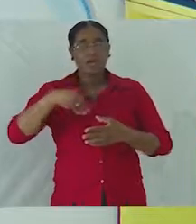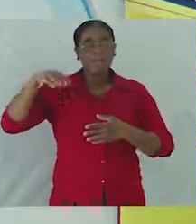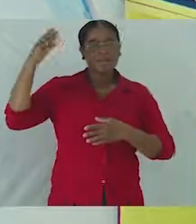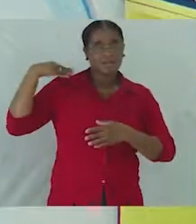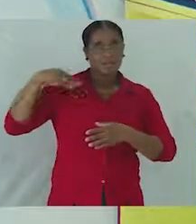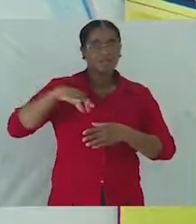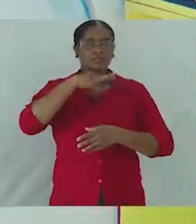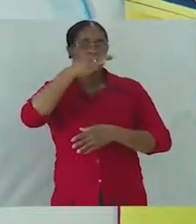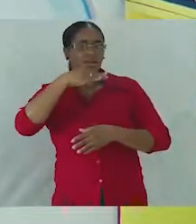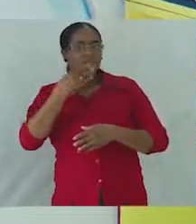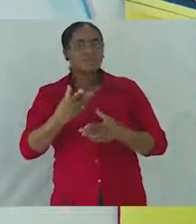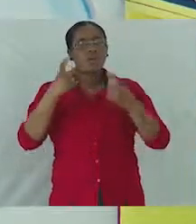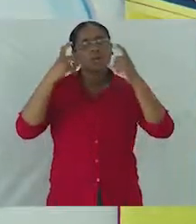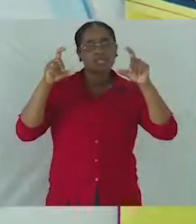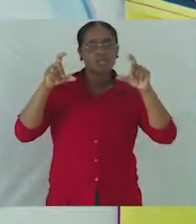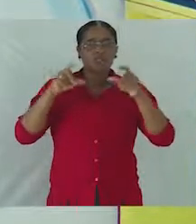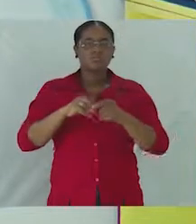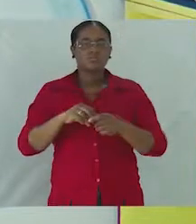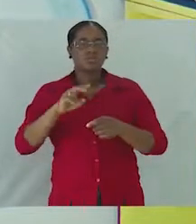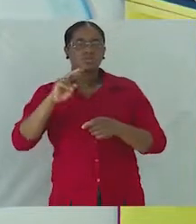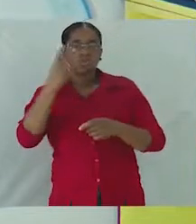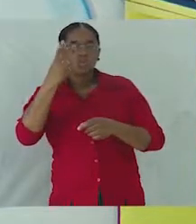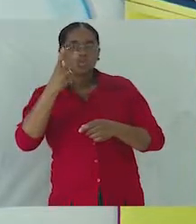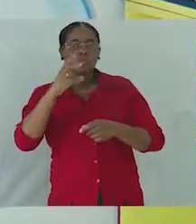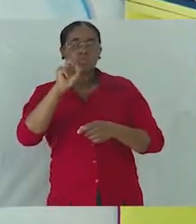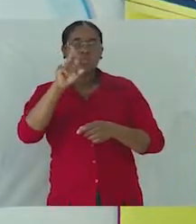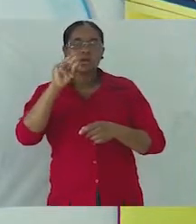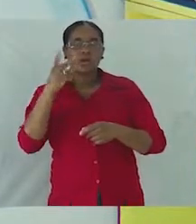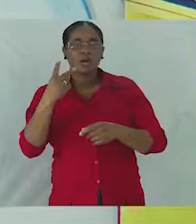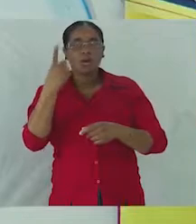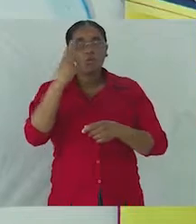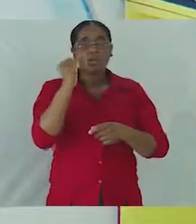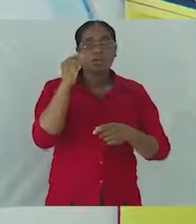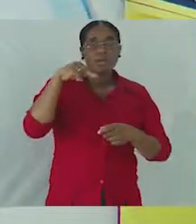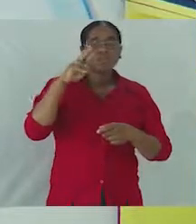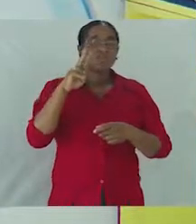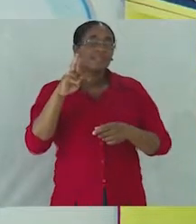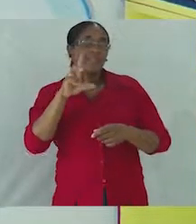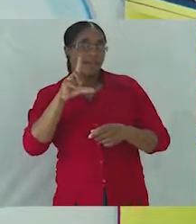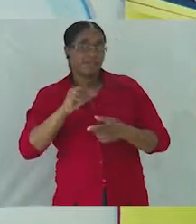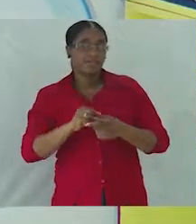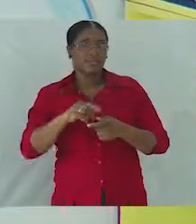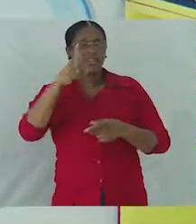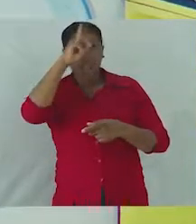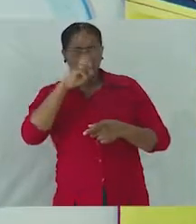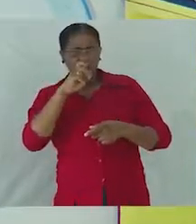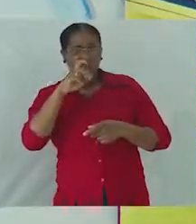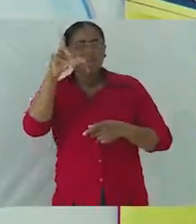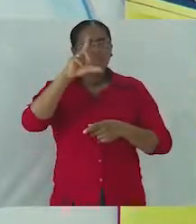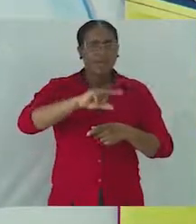passada falamos de equações de segundo grau a uma incógnita. E devem estar recordados que